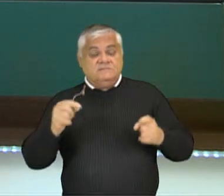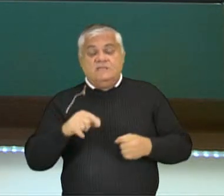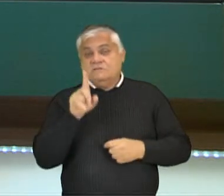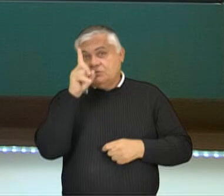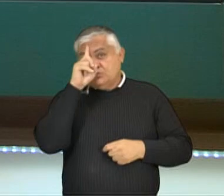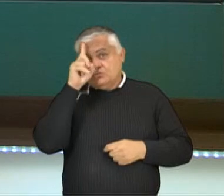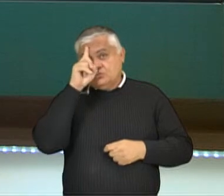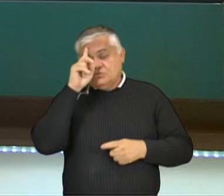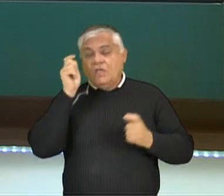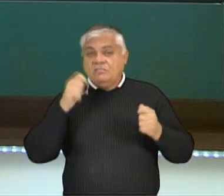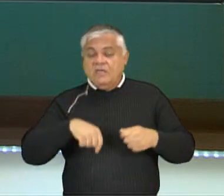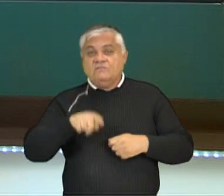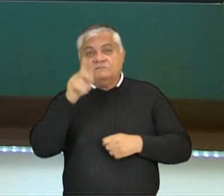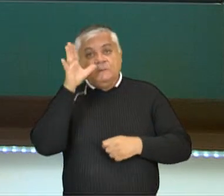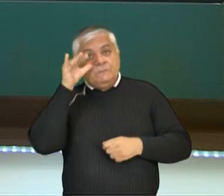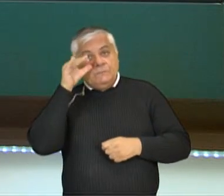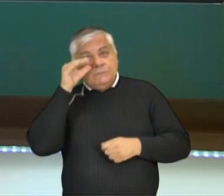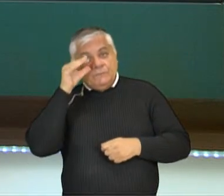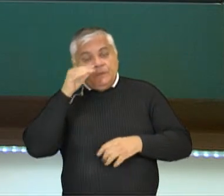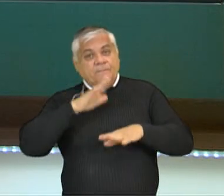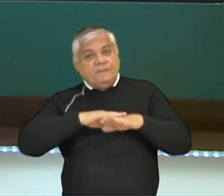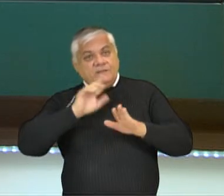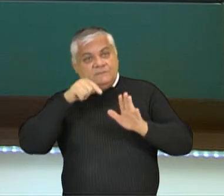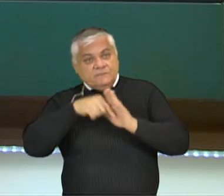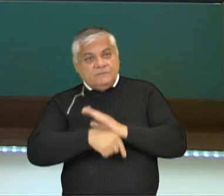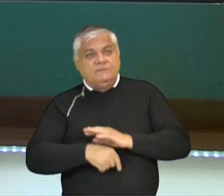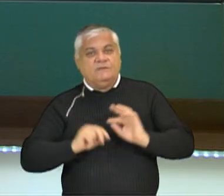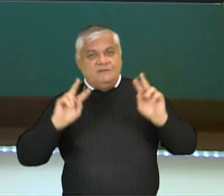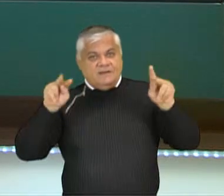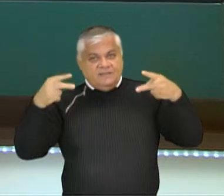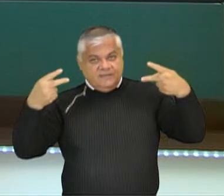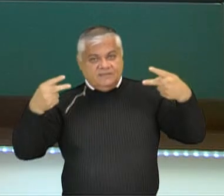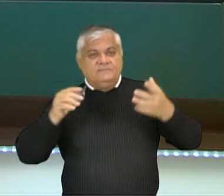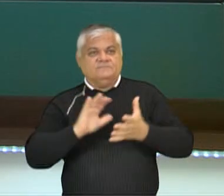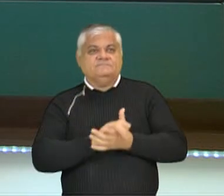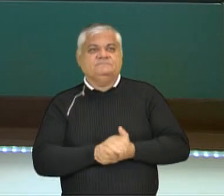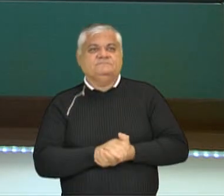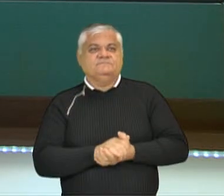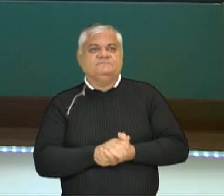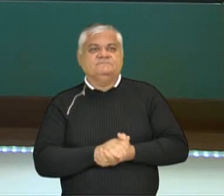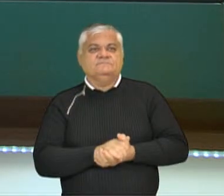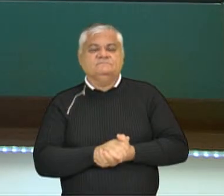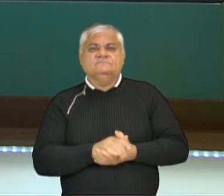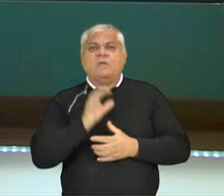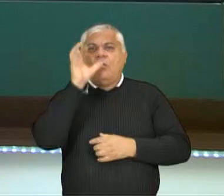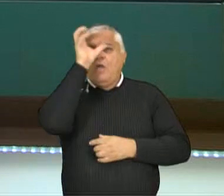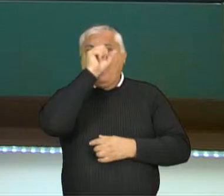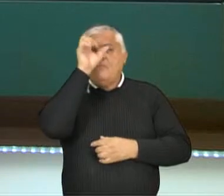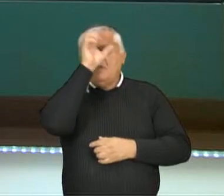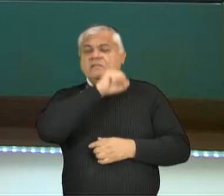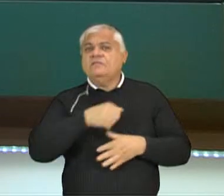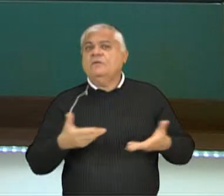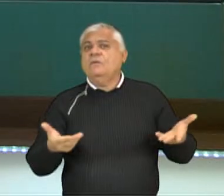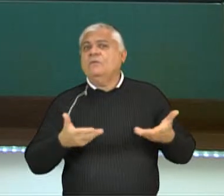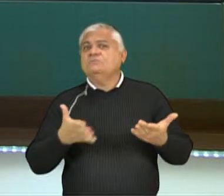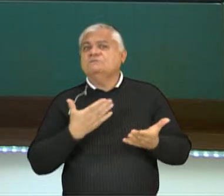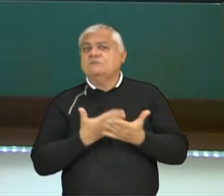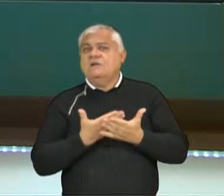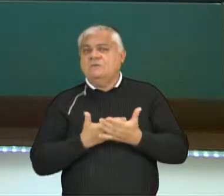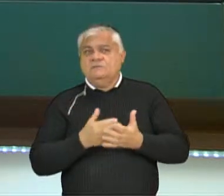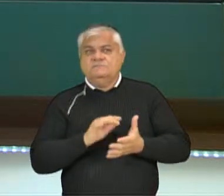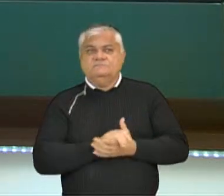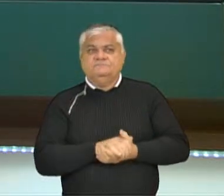se quiserem ver mais um pouquinho sobre isso, né, aí está no link. E o que a gente viu hoje na nossa